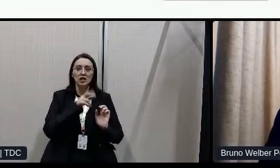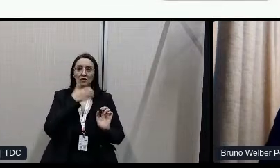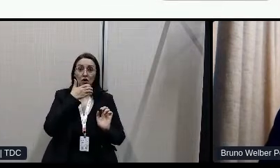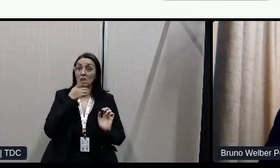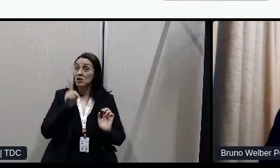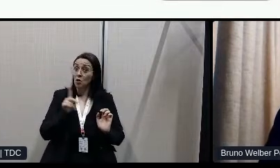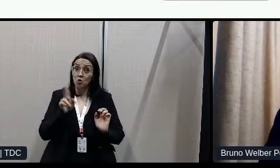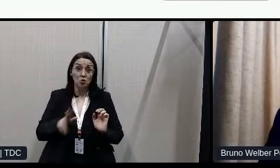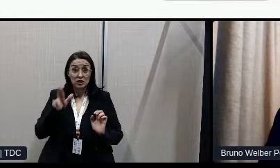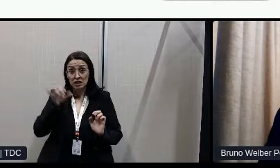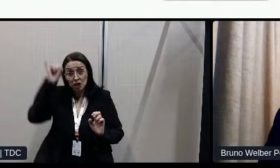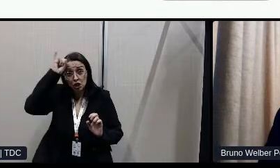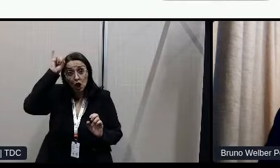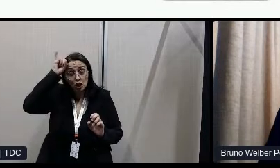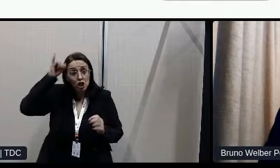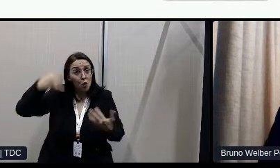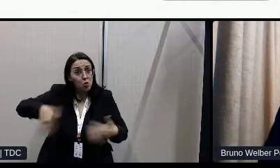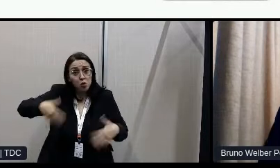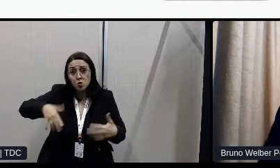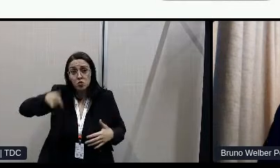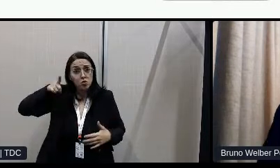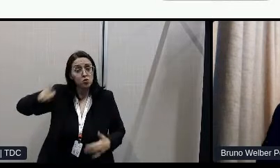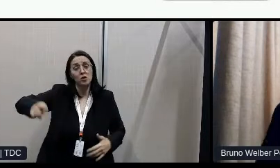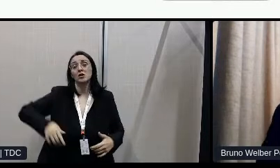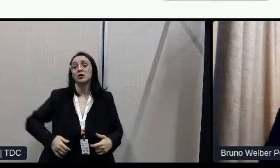e muito.